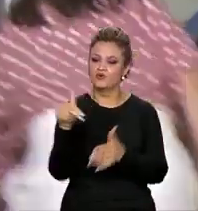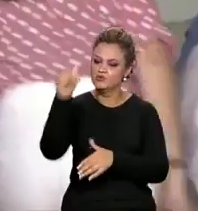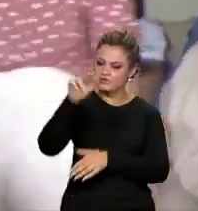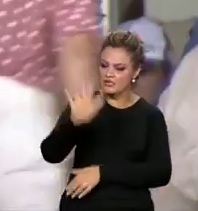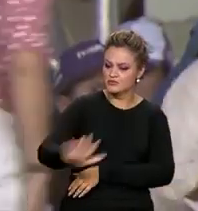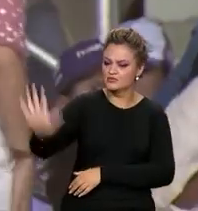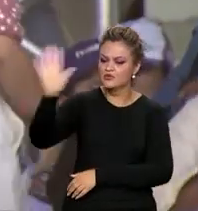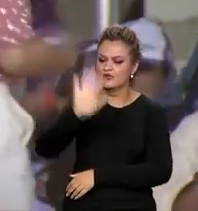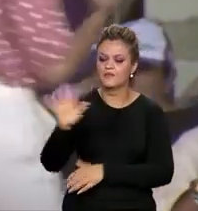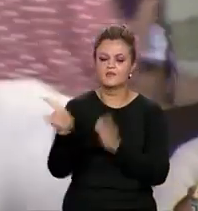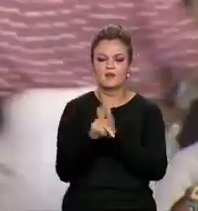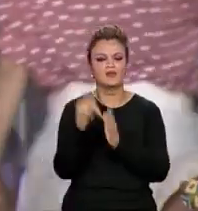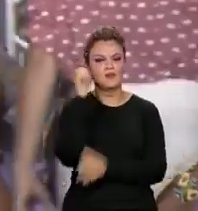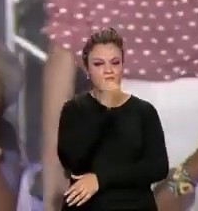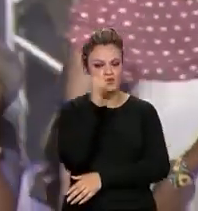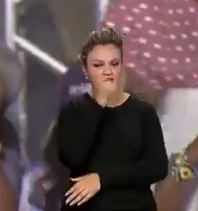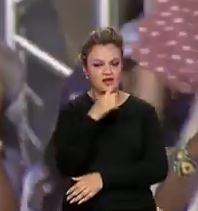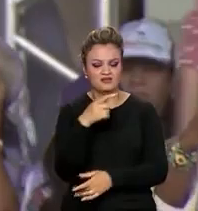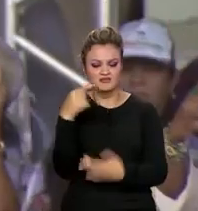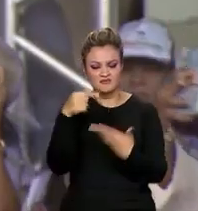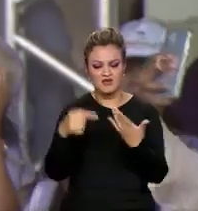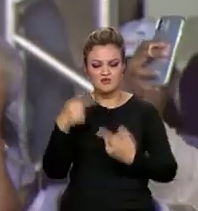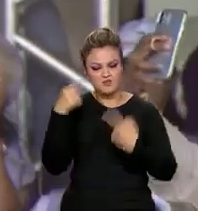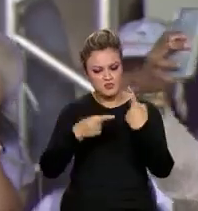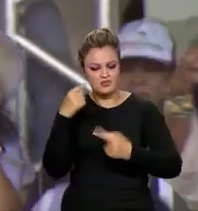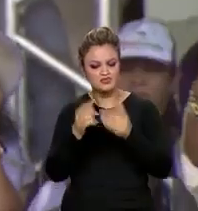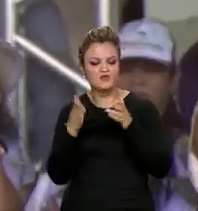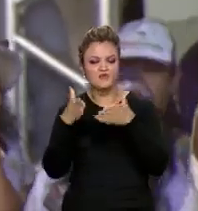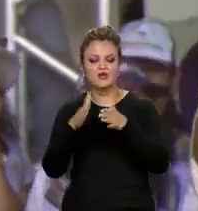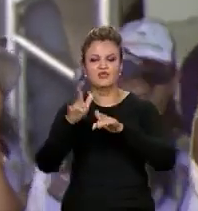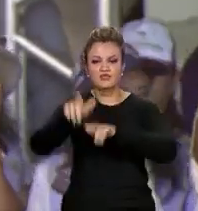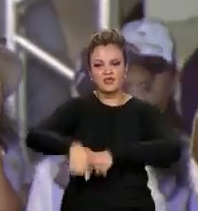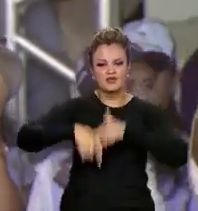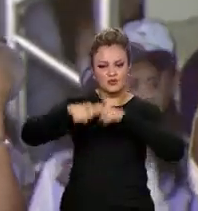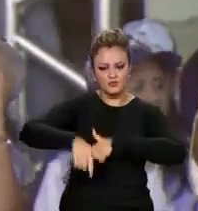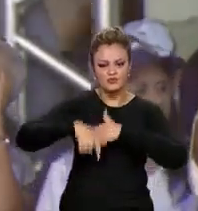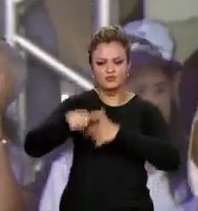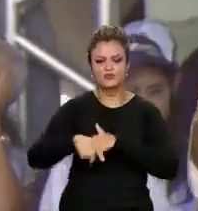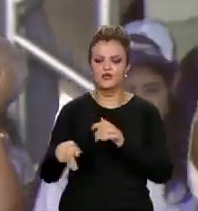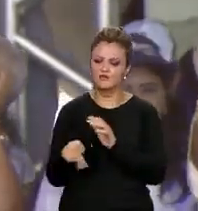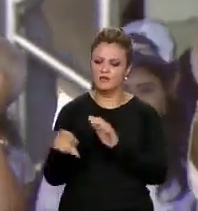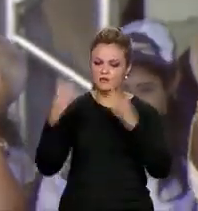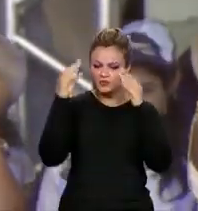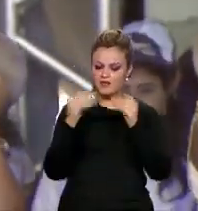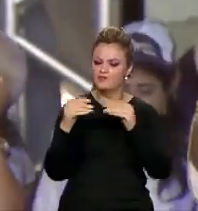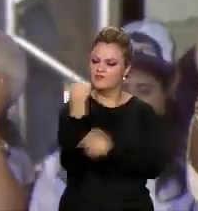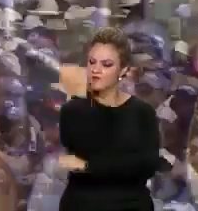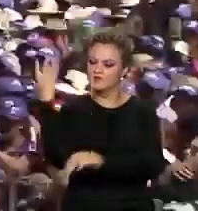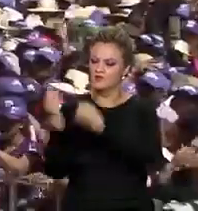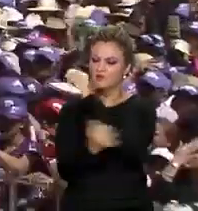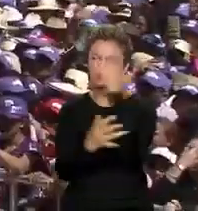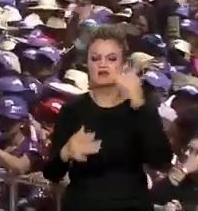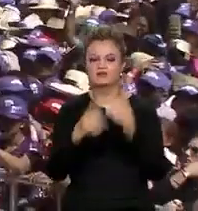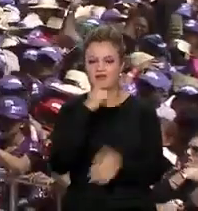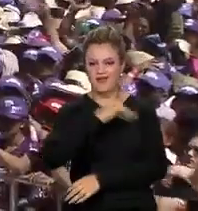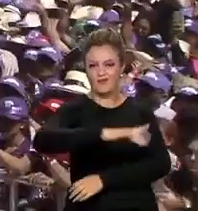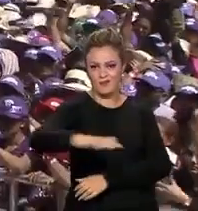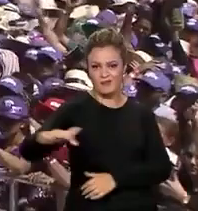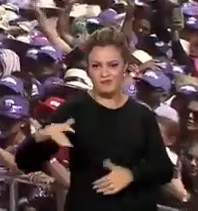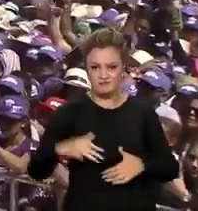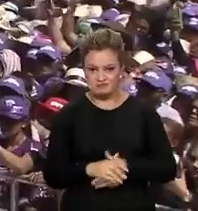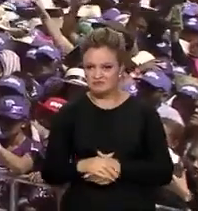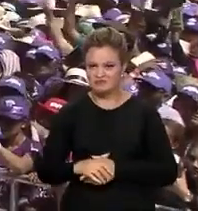Nacional das mulheres de política para as mulheres agricultoras do campo da floresta das águas